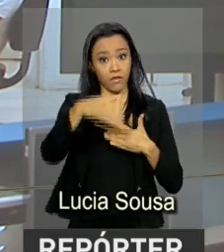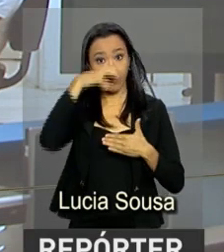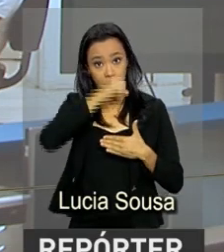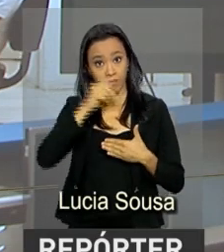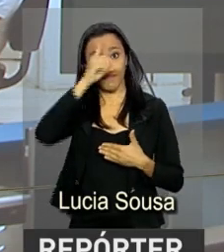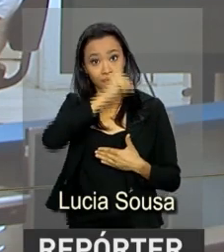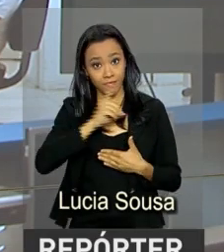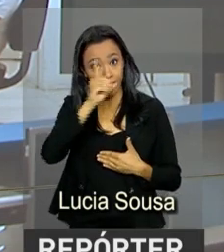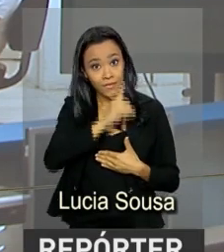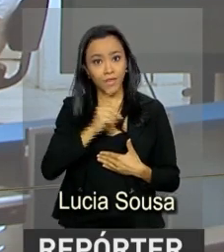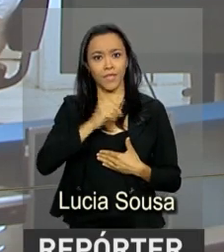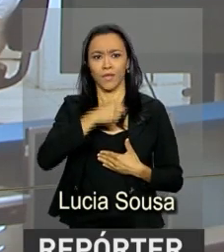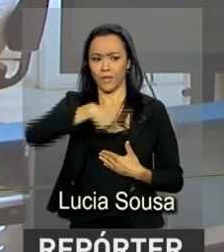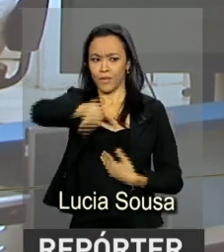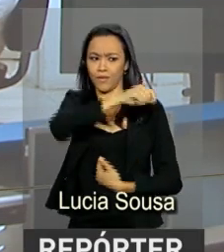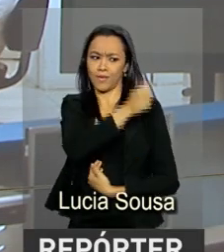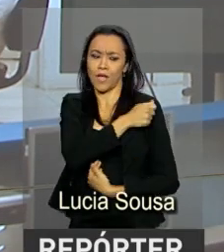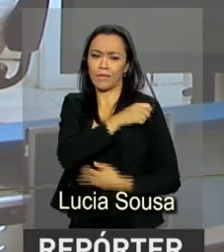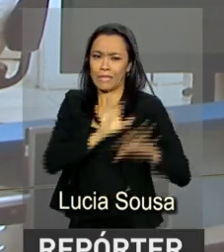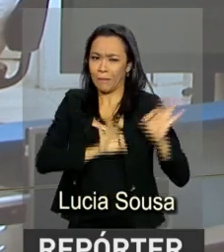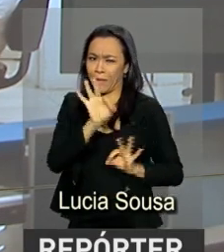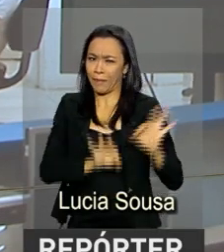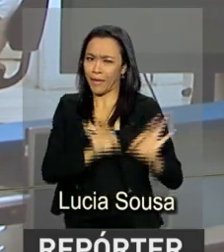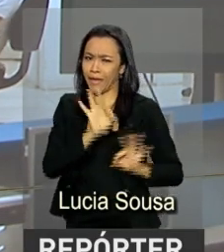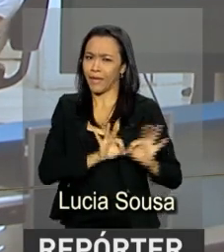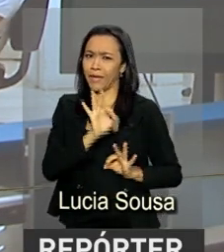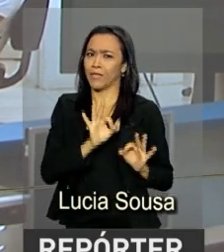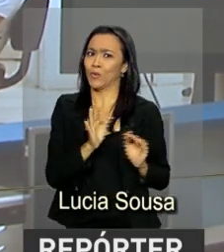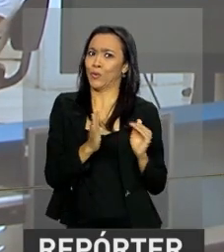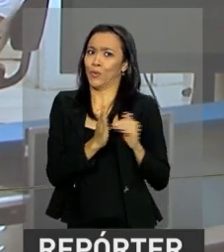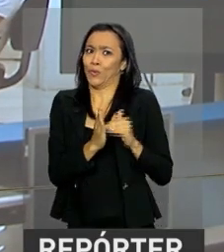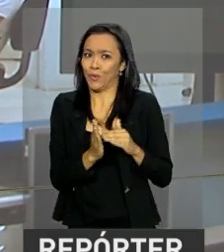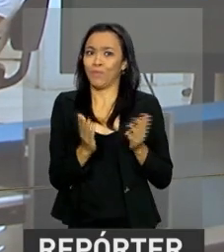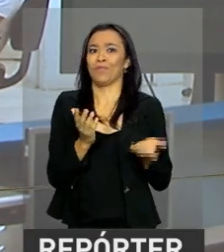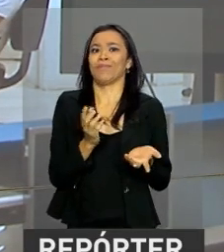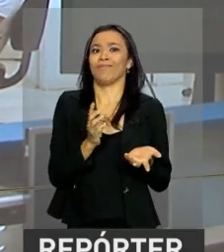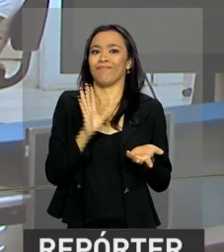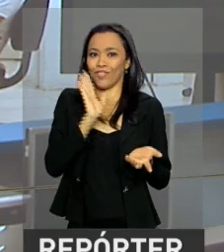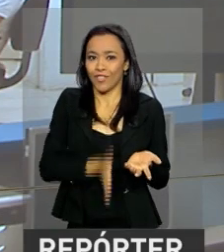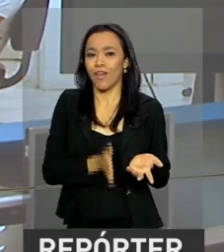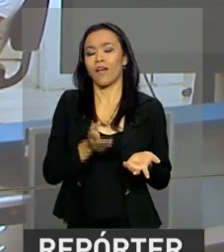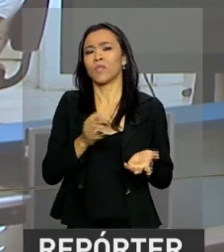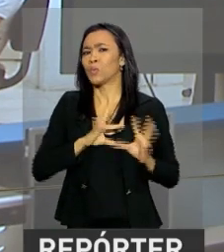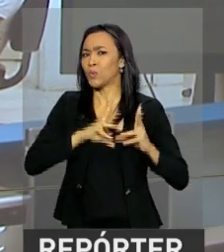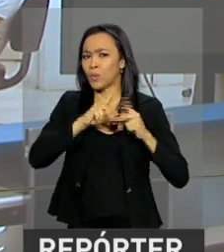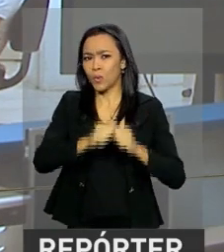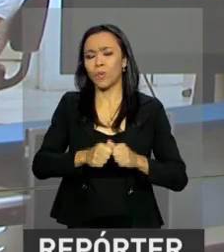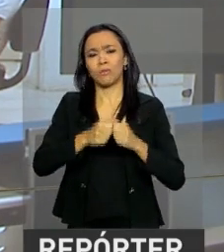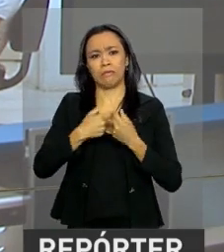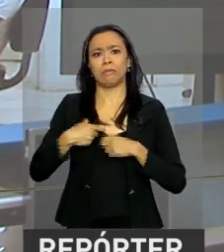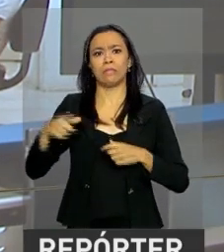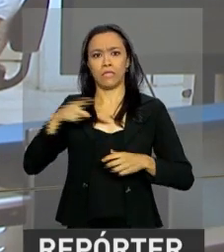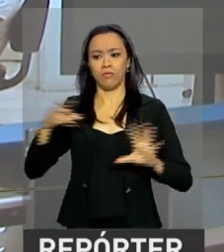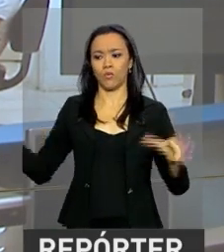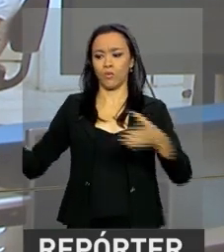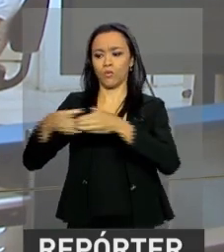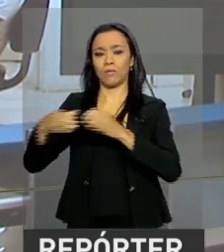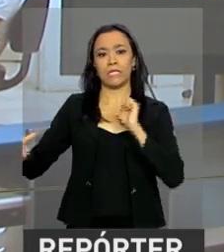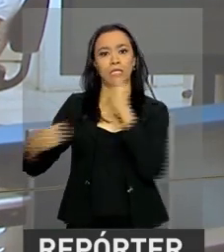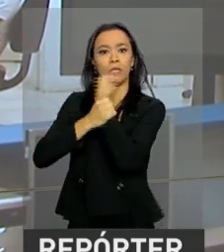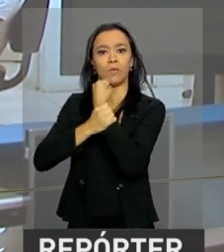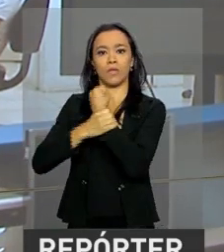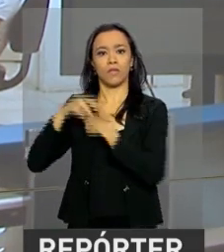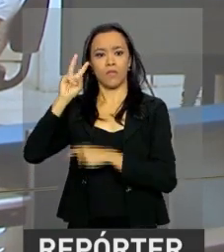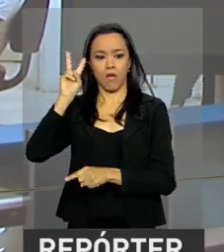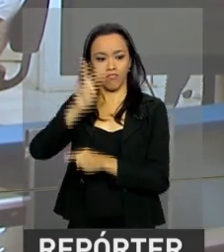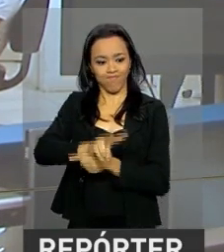e enquanto os candidatos aproveitam esses últimos momentos para revisar o conteúdo, todo um esquema de segurança está sendo feito para garantir